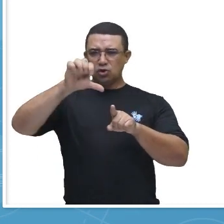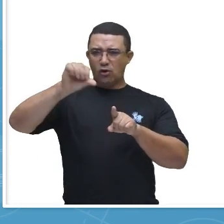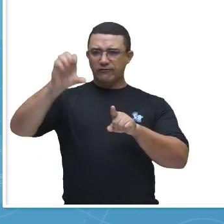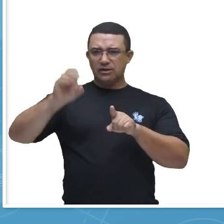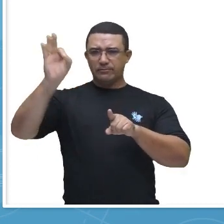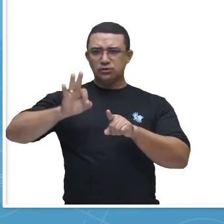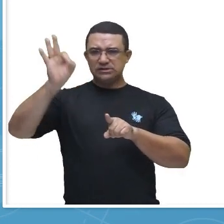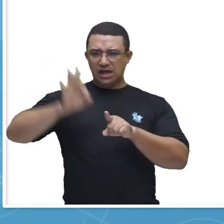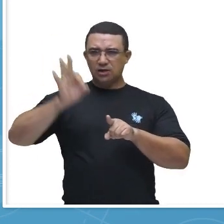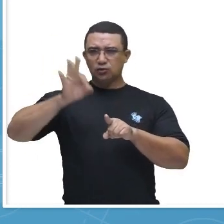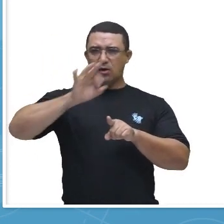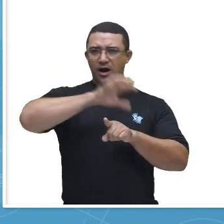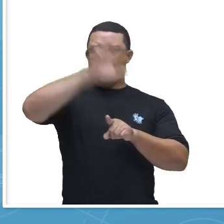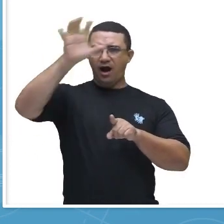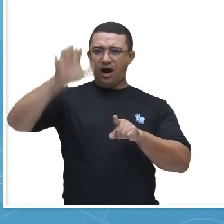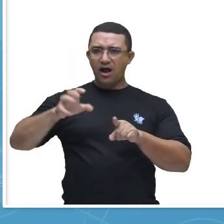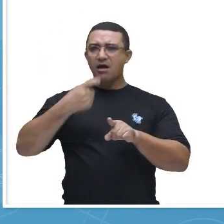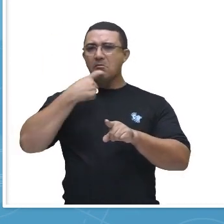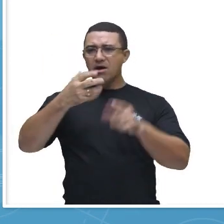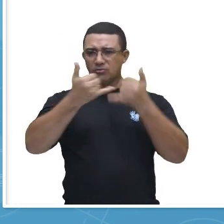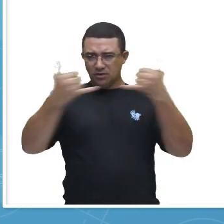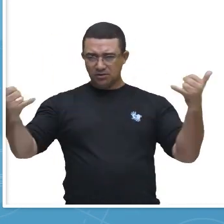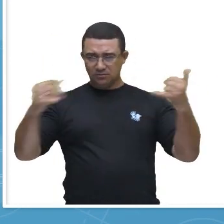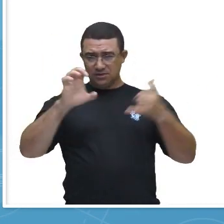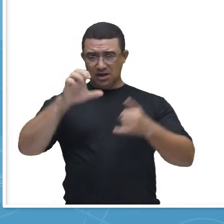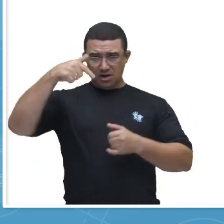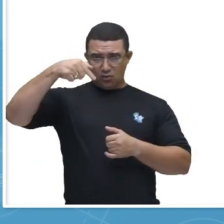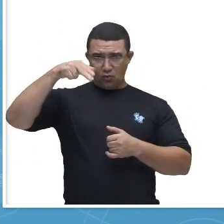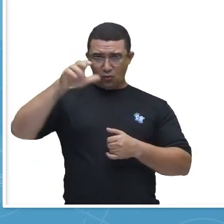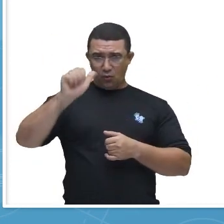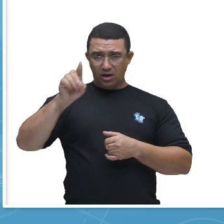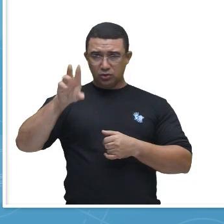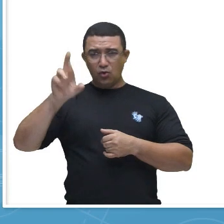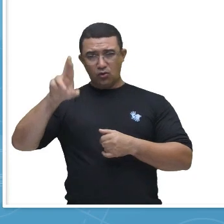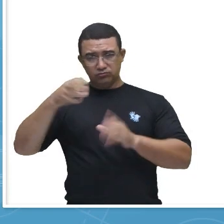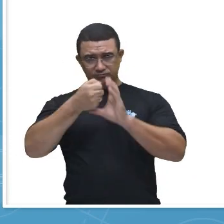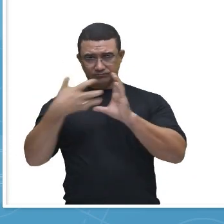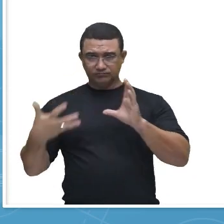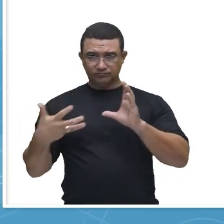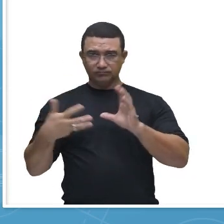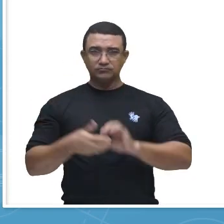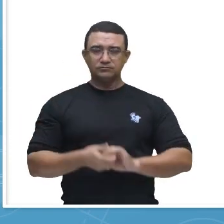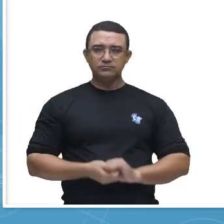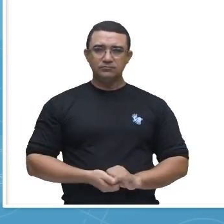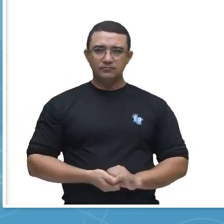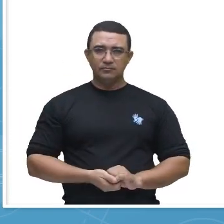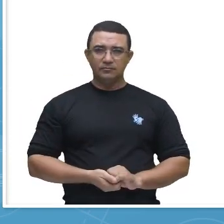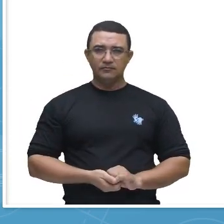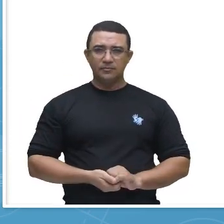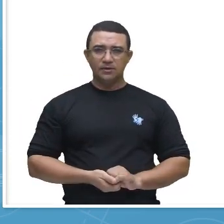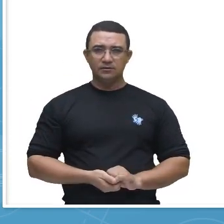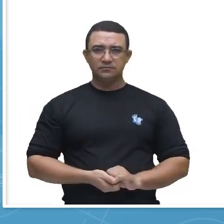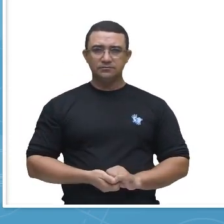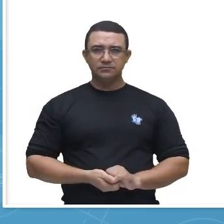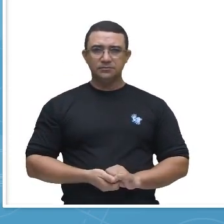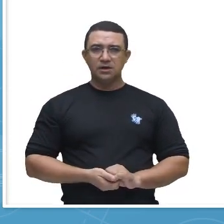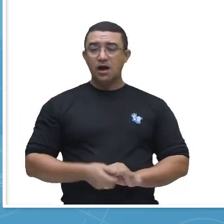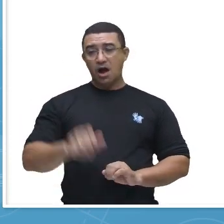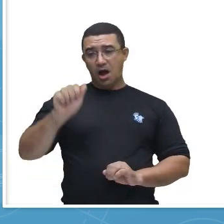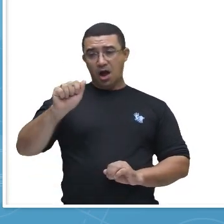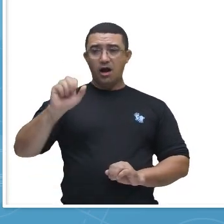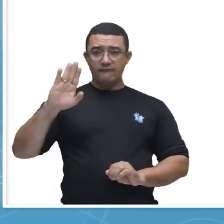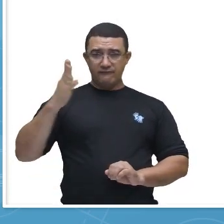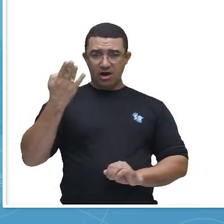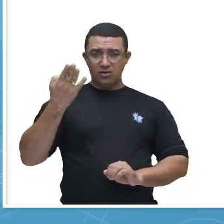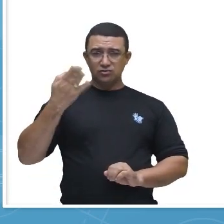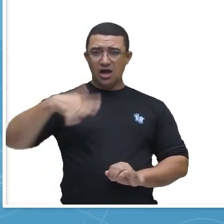A gente só vai ver por que que não é a letra E, tá bom? Então, olha só o que diz aí. A letra A é falsa, tá? Porque as